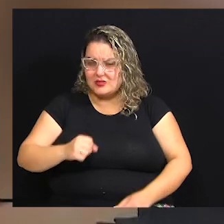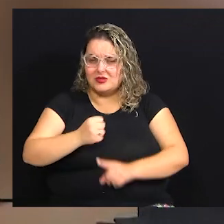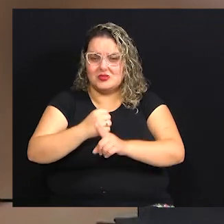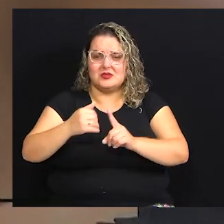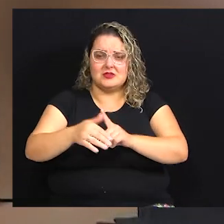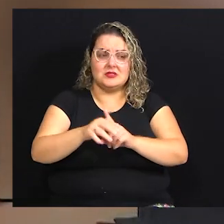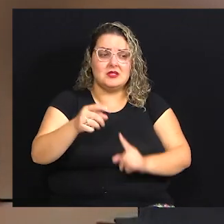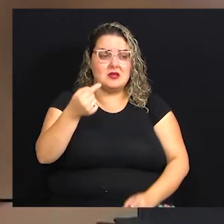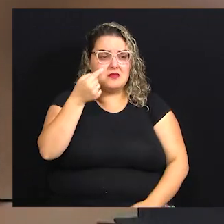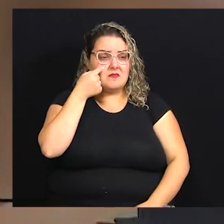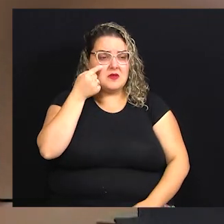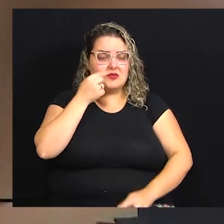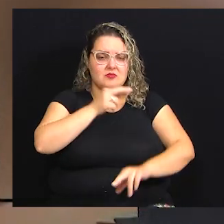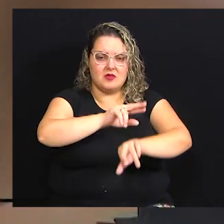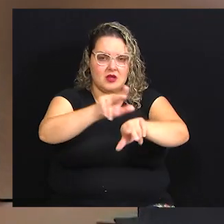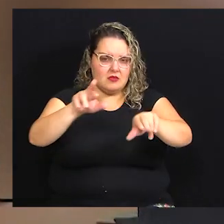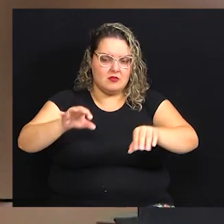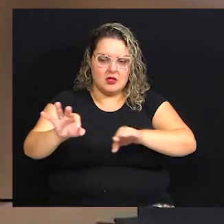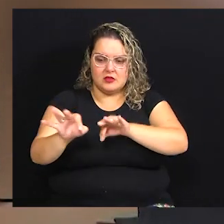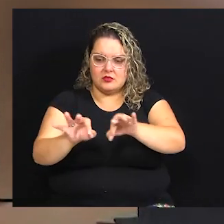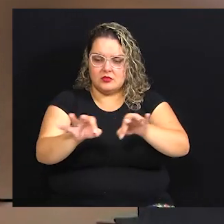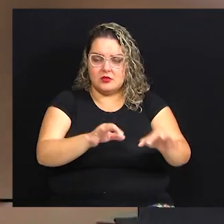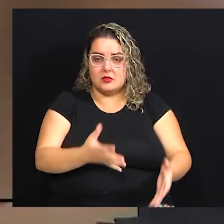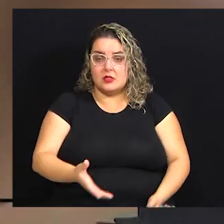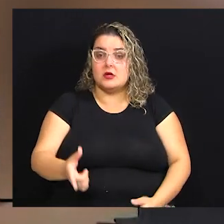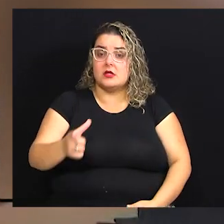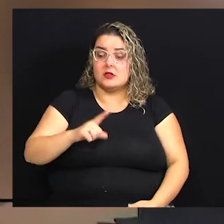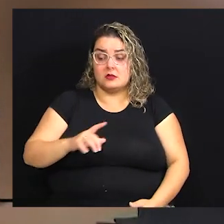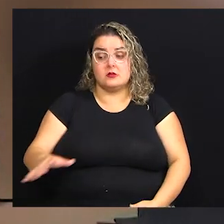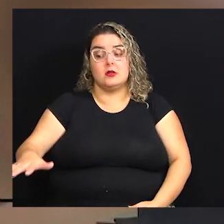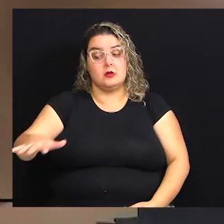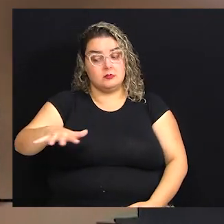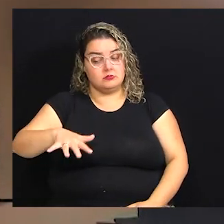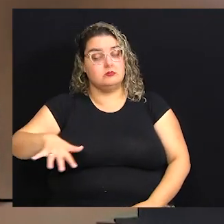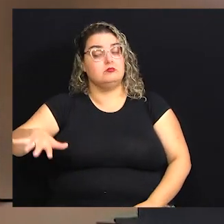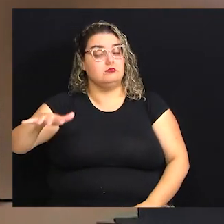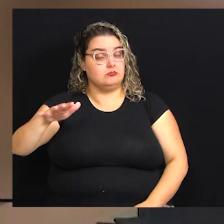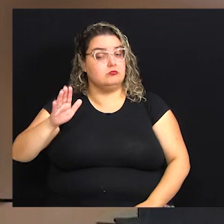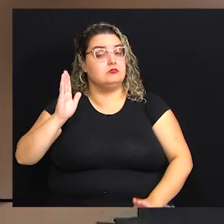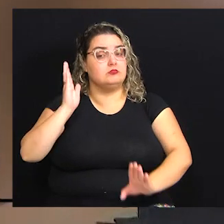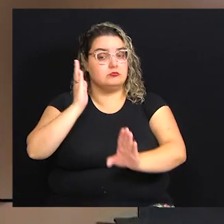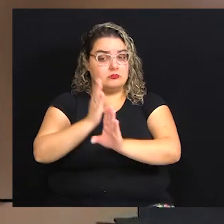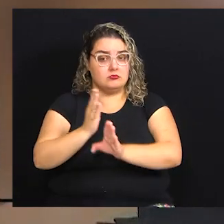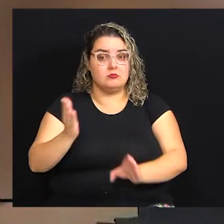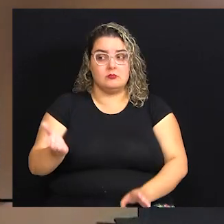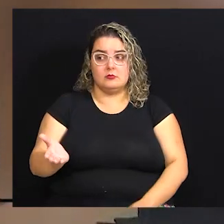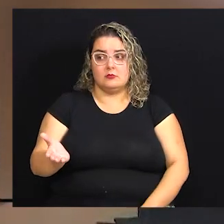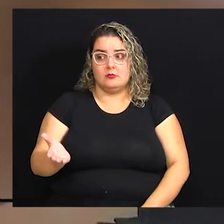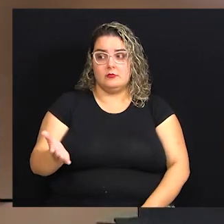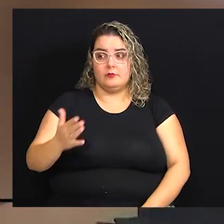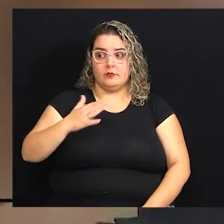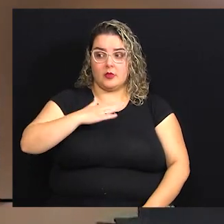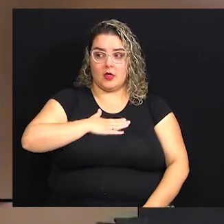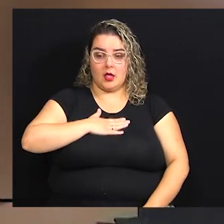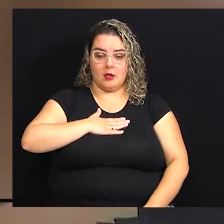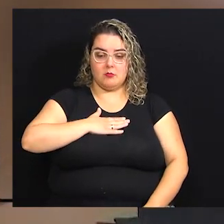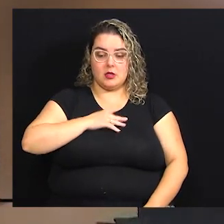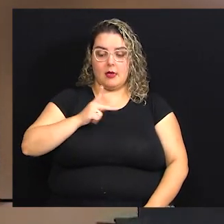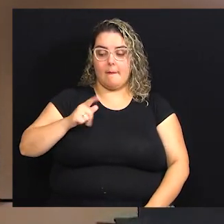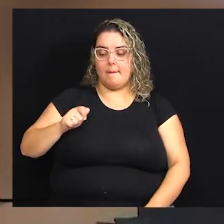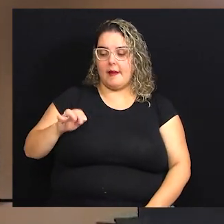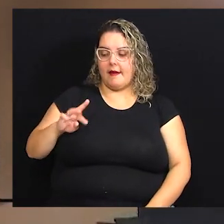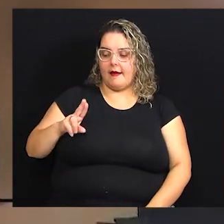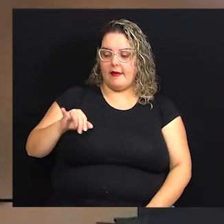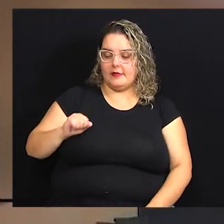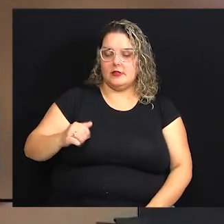diversas organizações. E tem uma galera que encontrou no A Minha Pátria, Minha